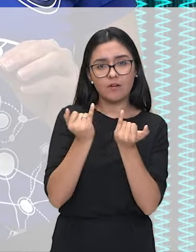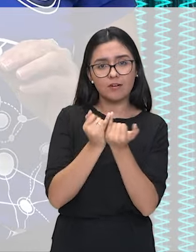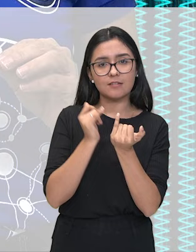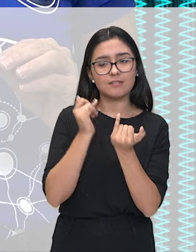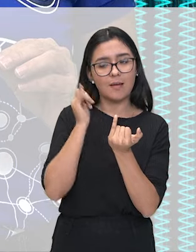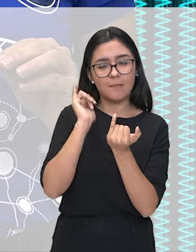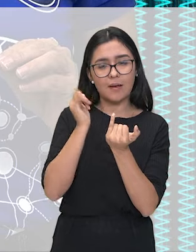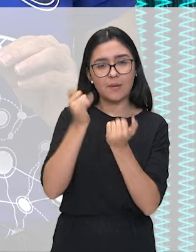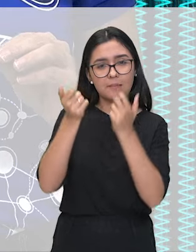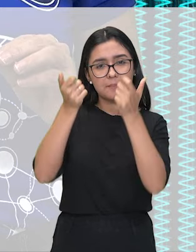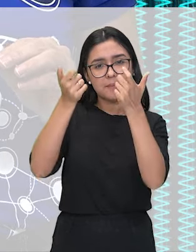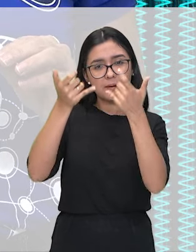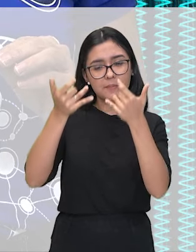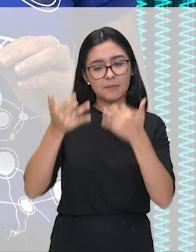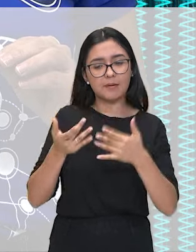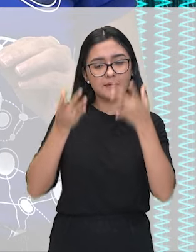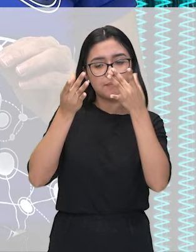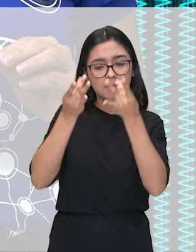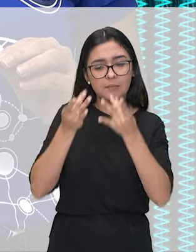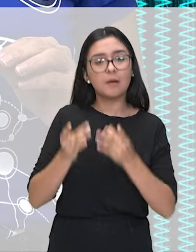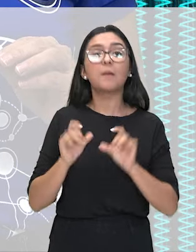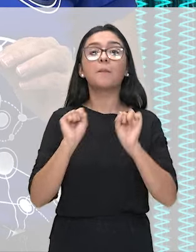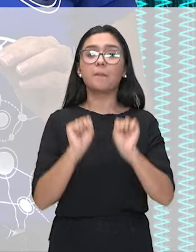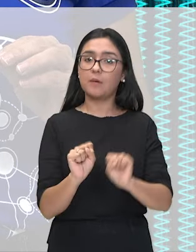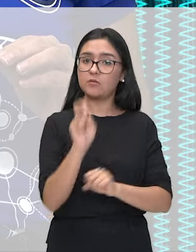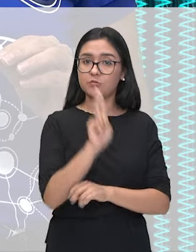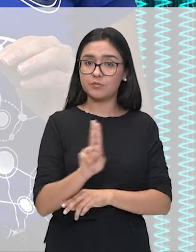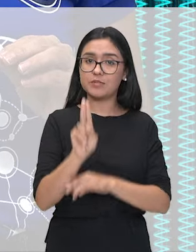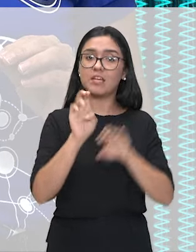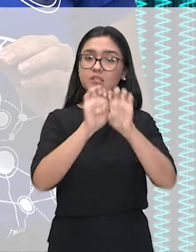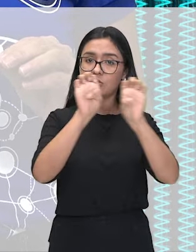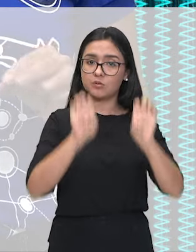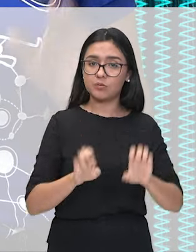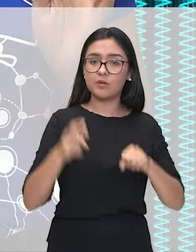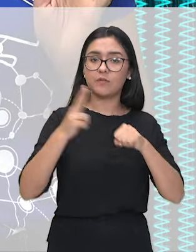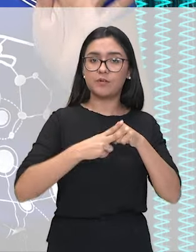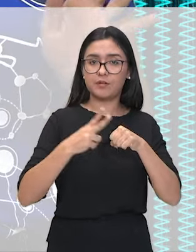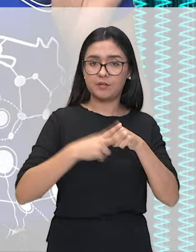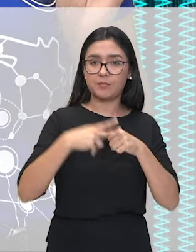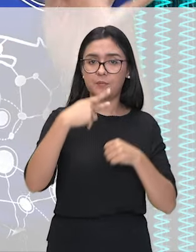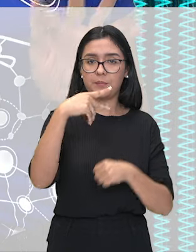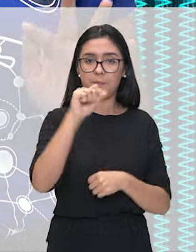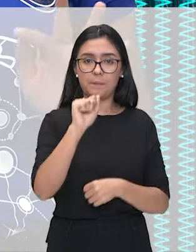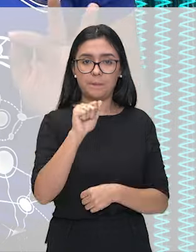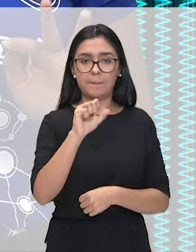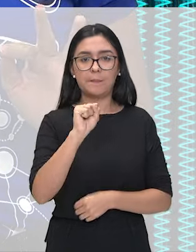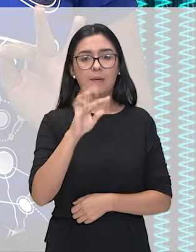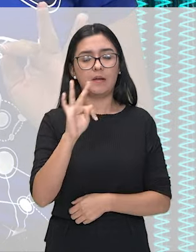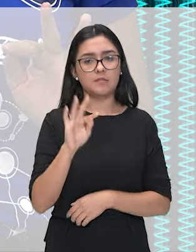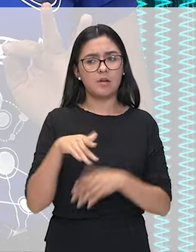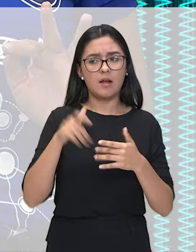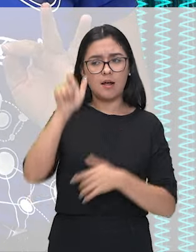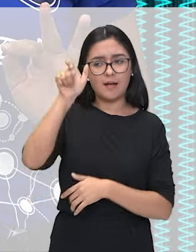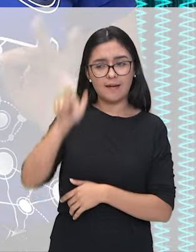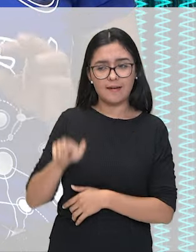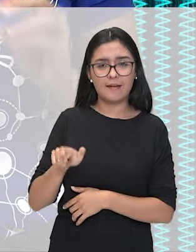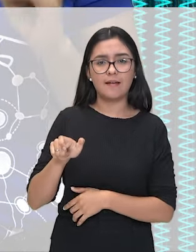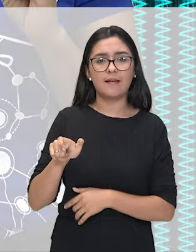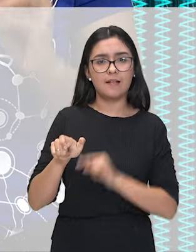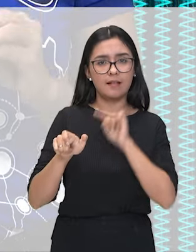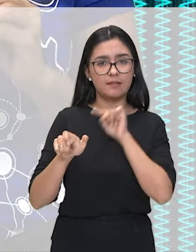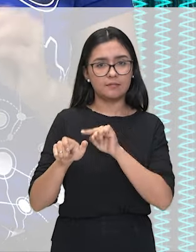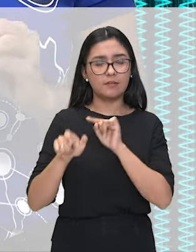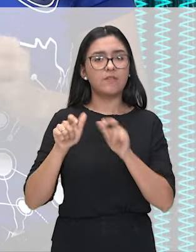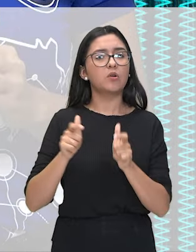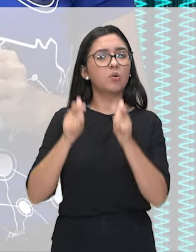bem detalhadamente a gente pode utilizar essa estrutura verbal do P contínuos né ai a fulana estava tal em tal lugar